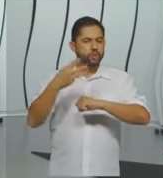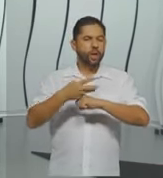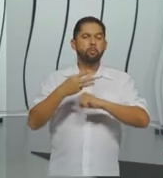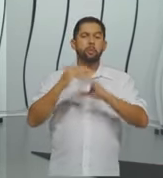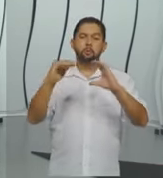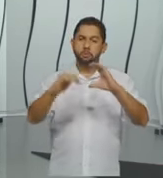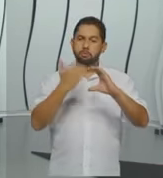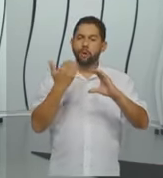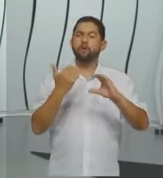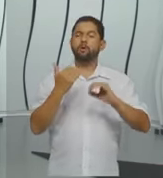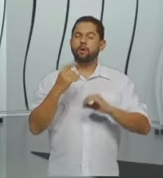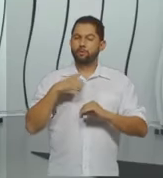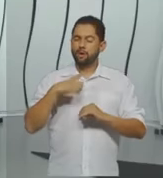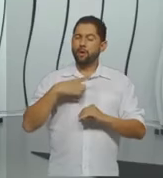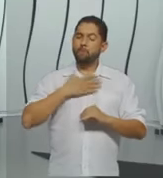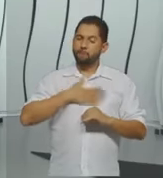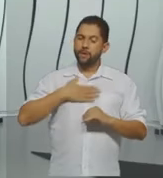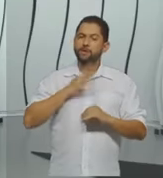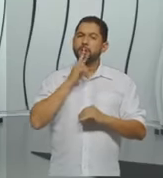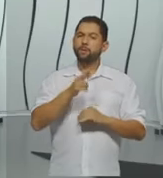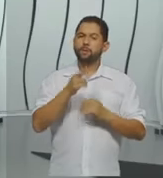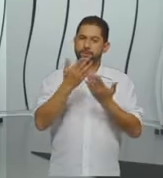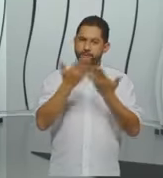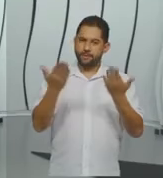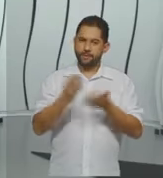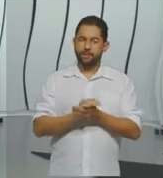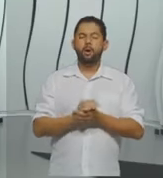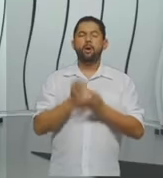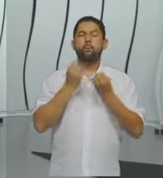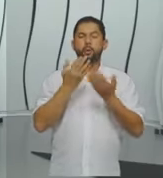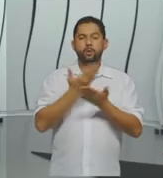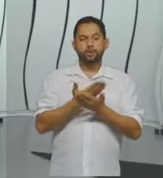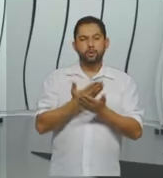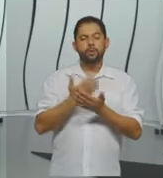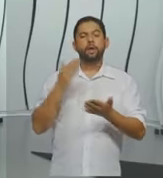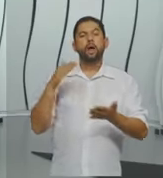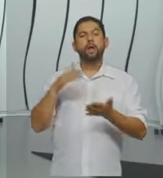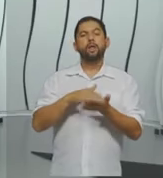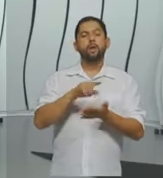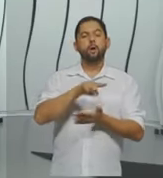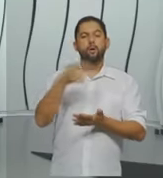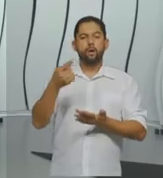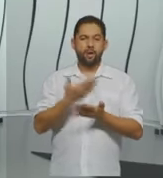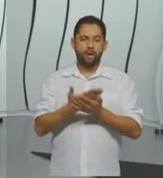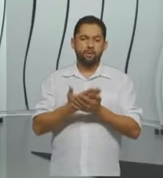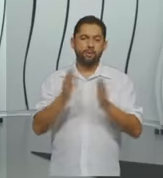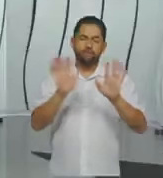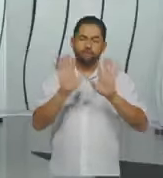respondê-la ao vivo para você. E até mais, bons estudos para vocês. Até a próxima!